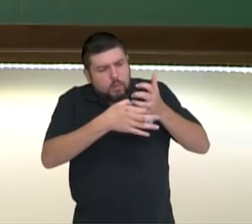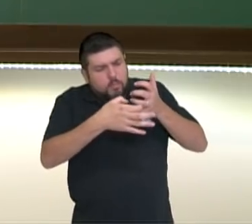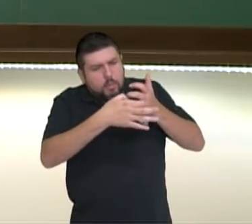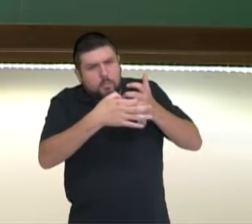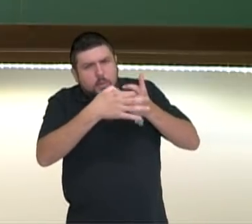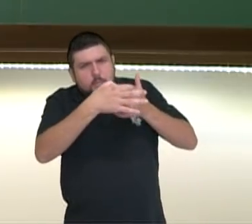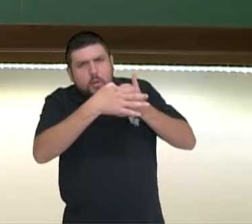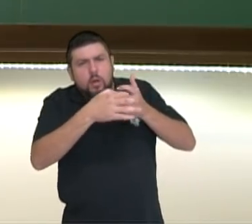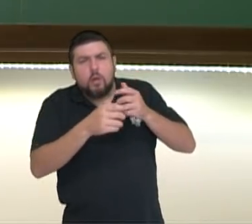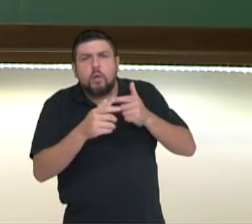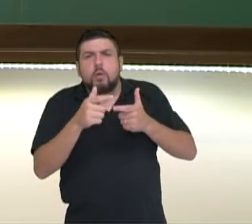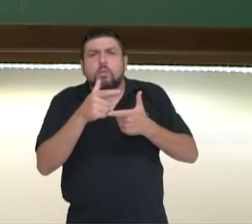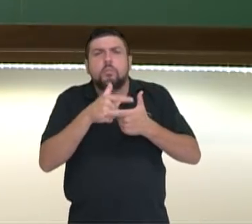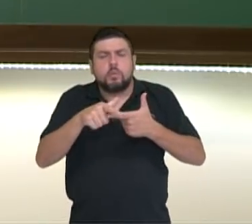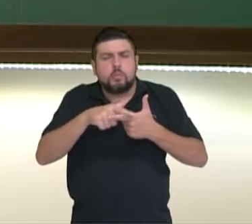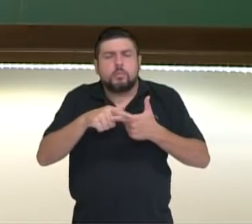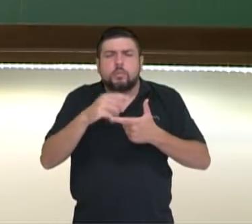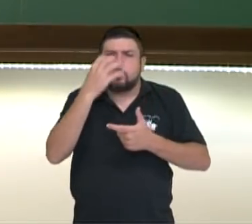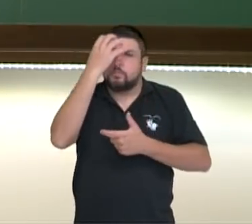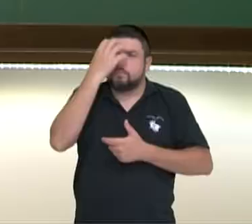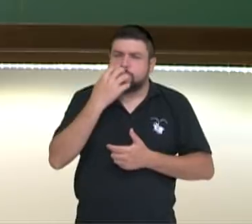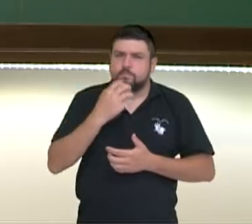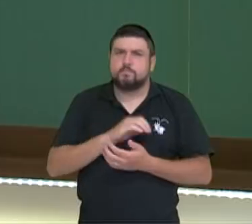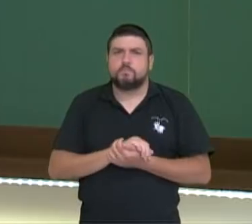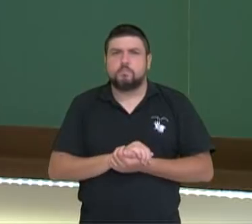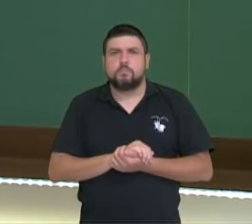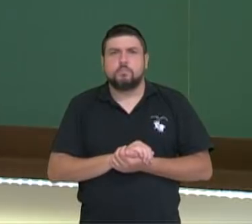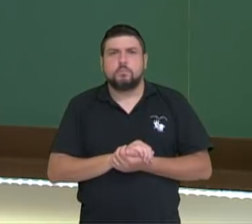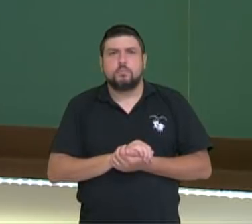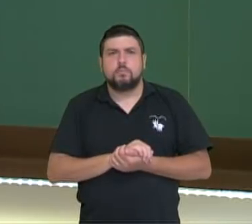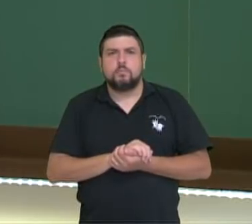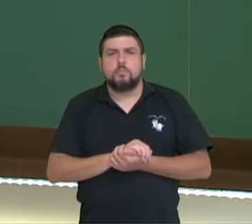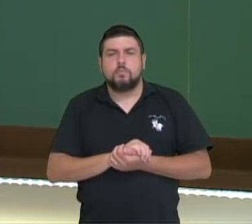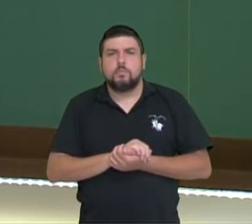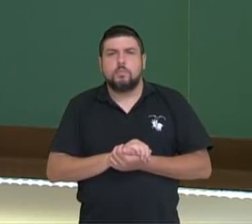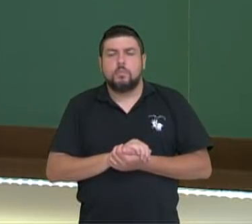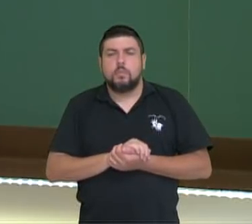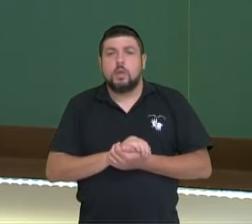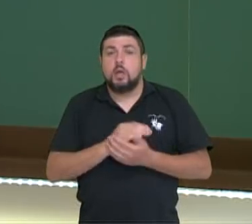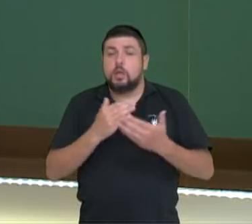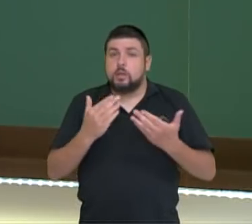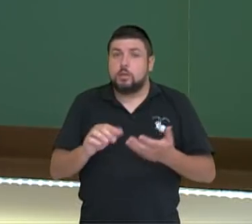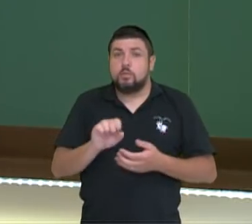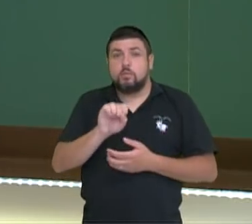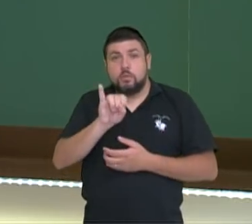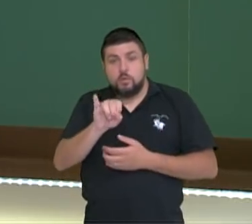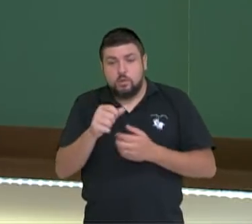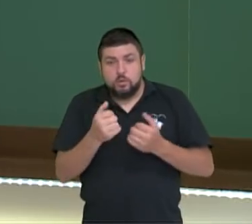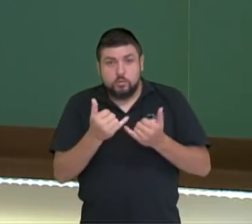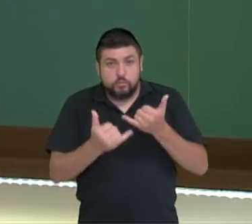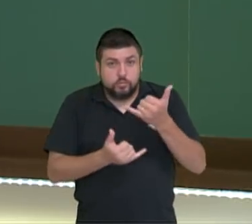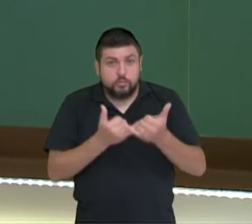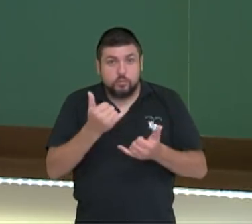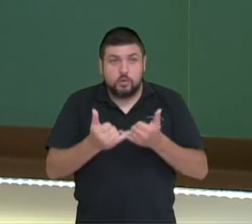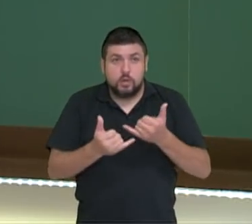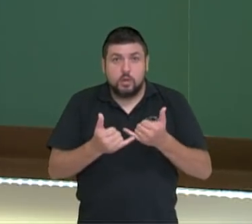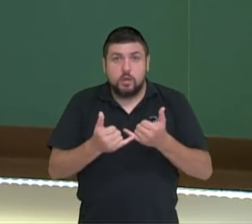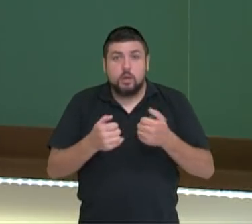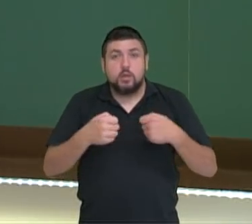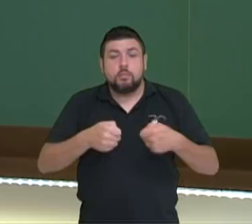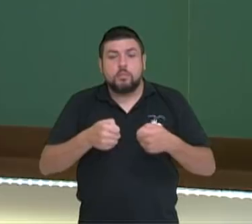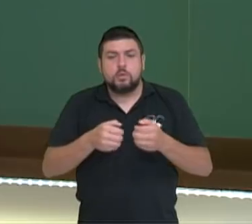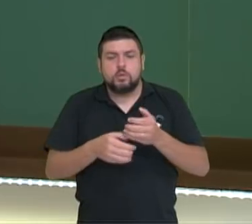para evitar esse tipo de problema, o ideal quando você for jogar, você procure uma posição